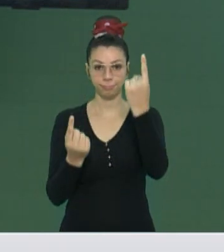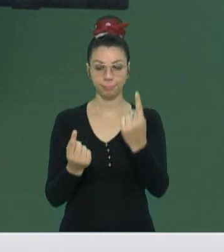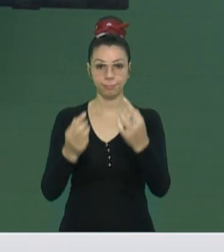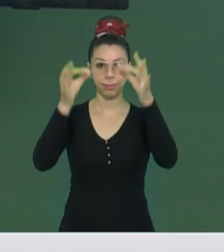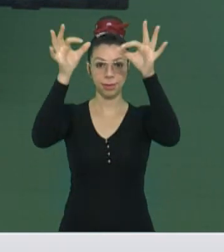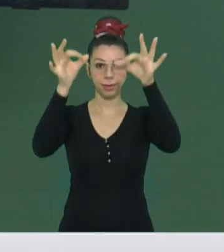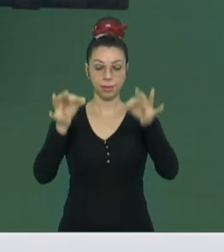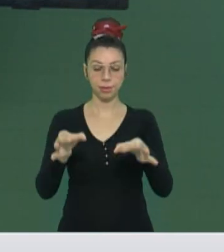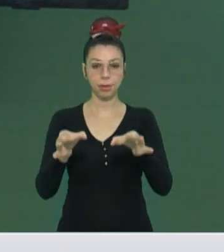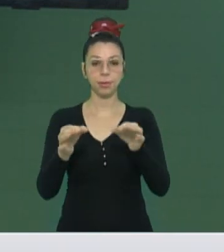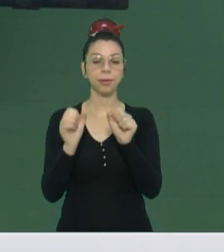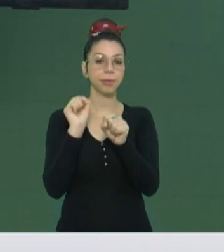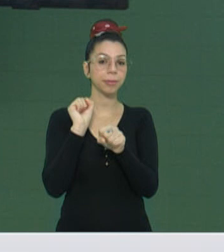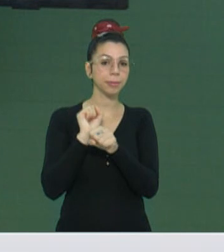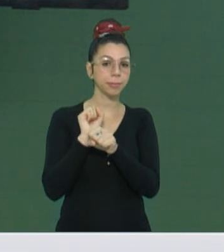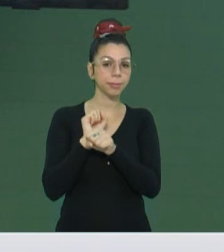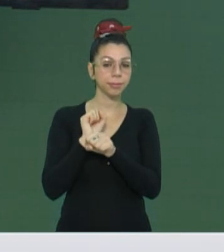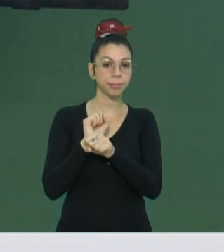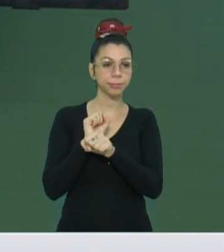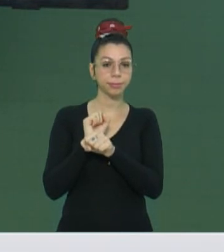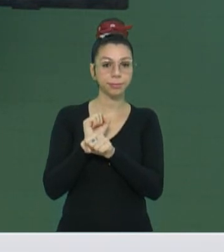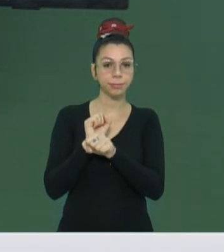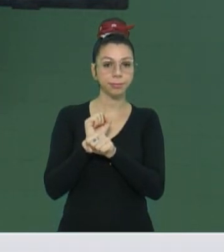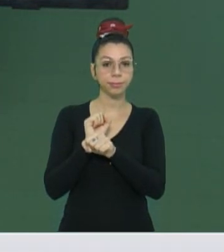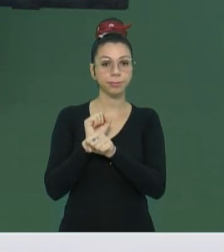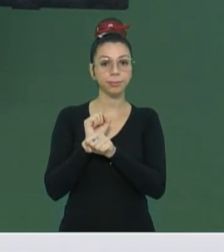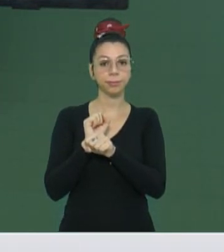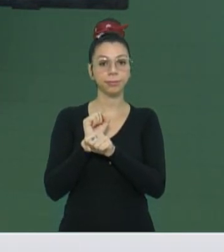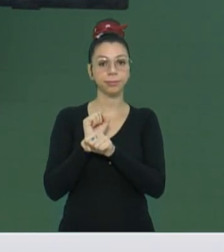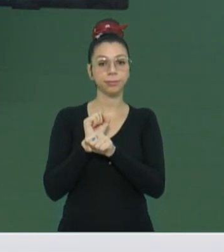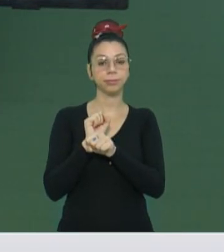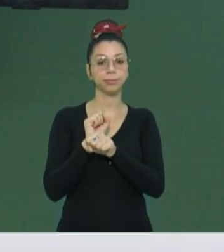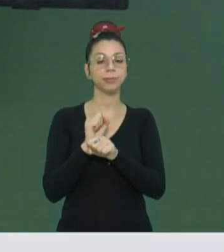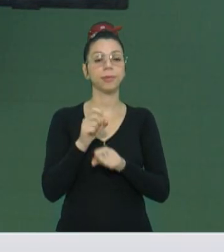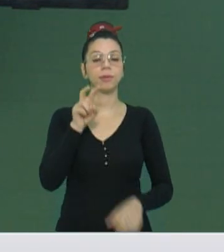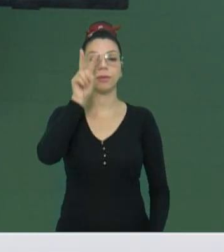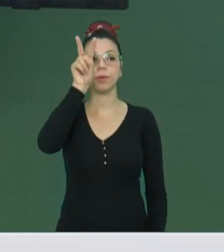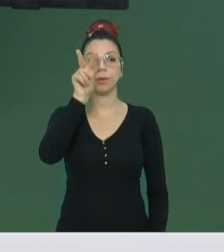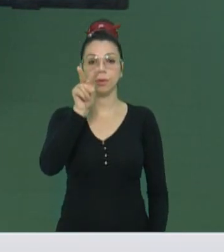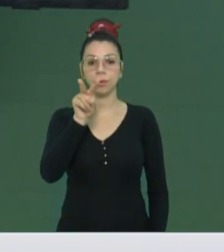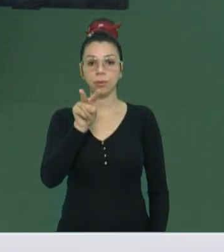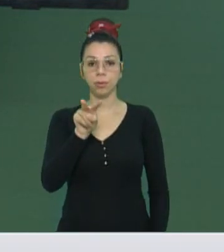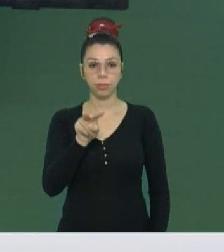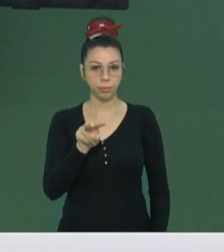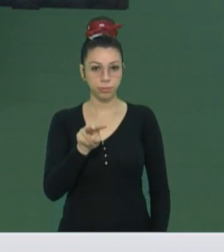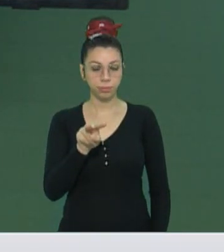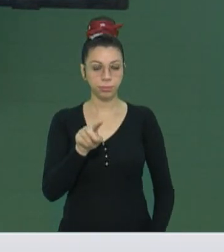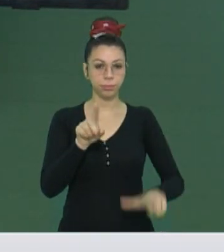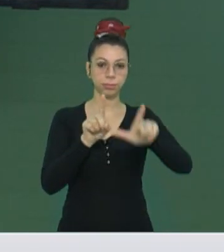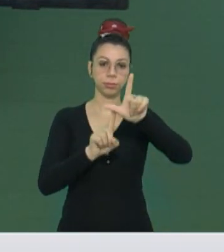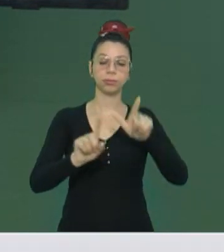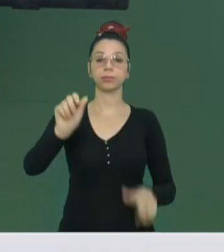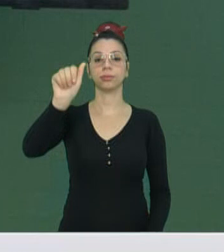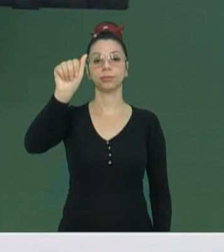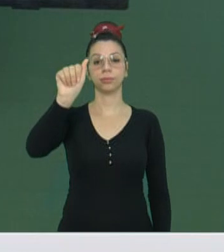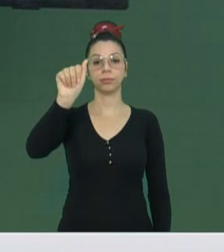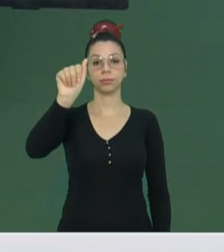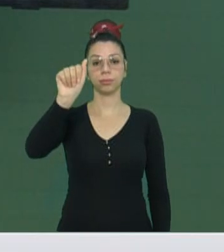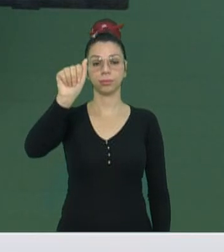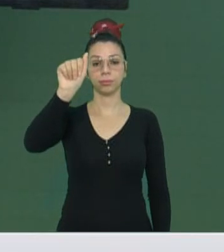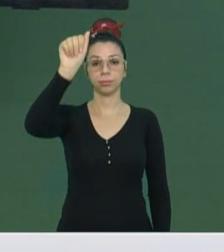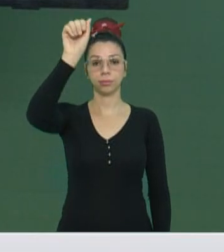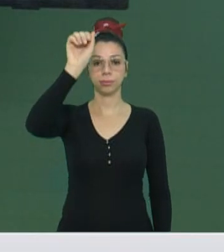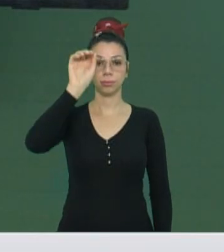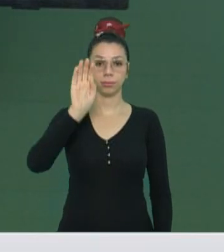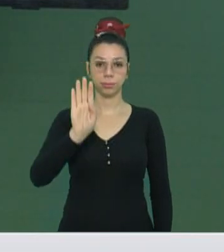vou ficar aqui do teu ladinho, tá? E você vai olhando. Letra A,